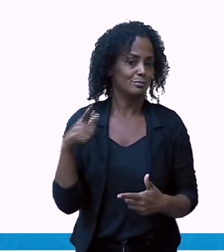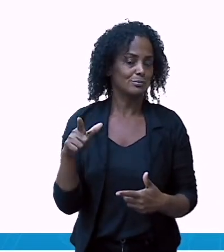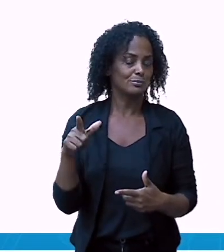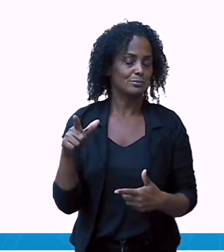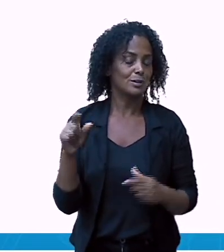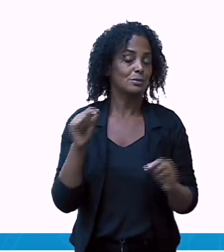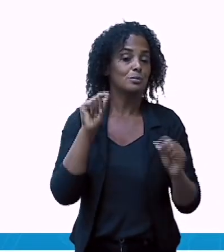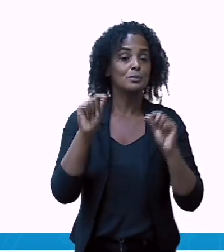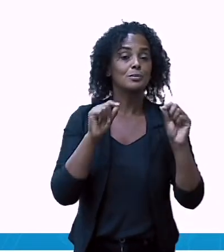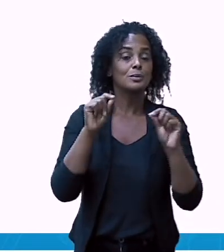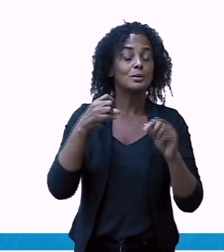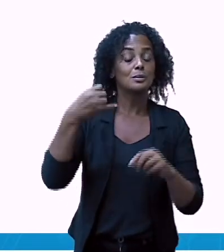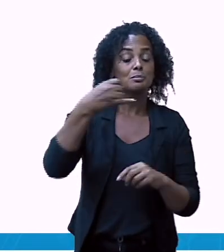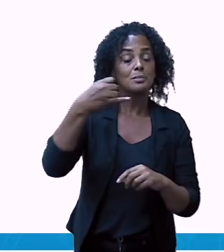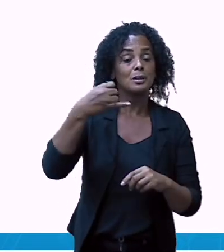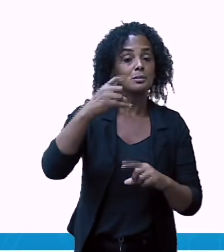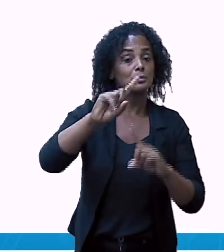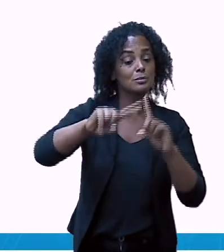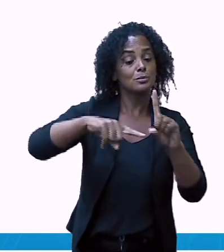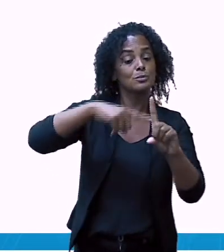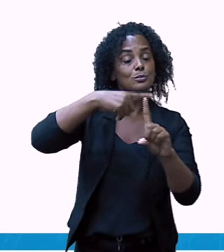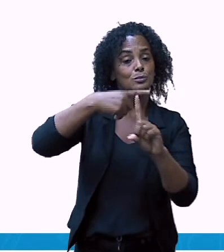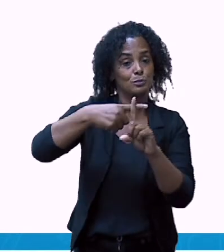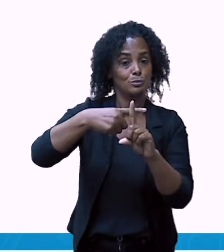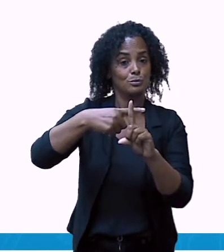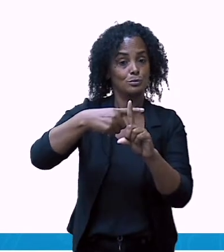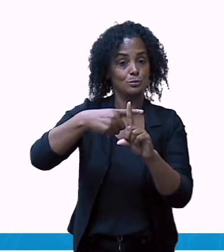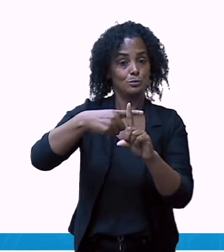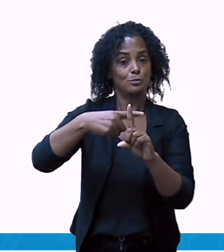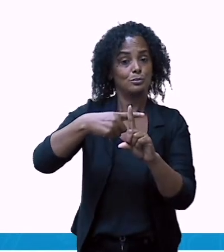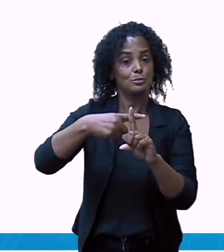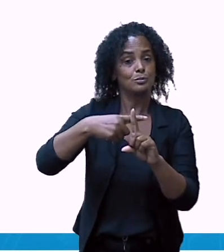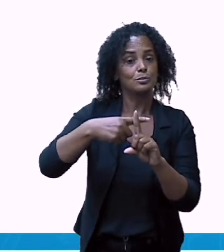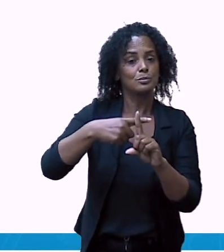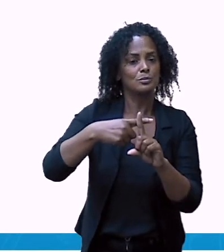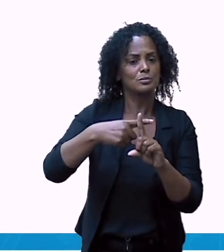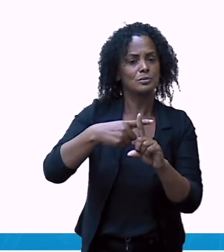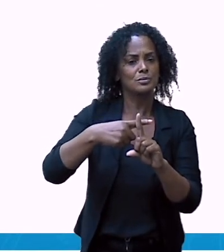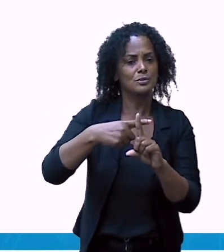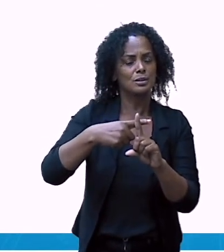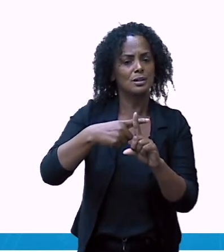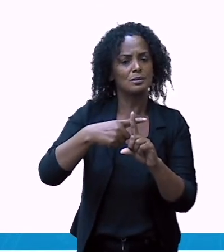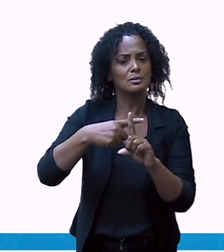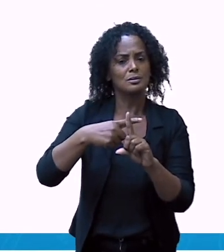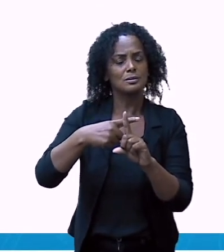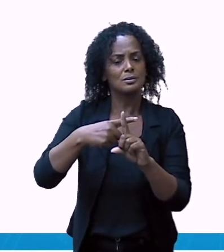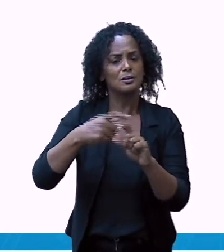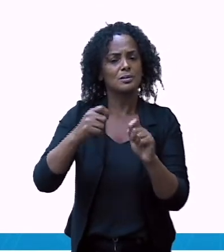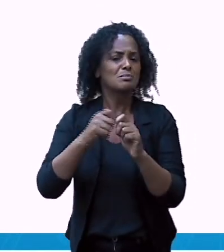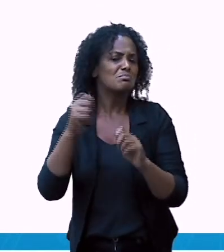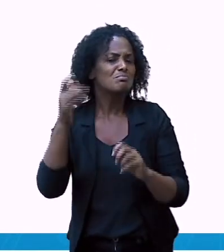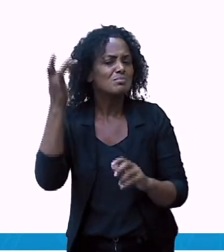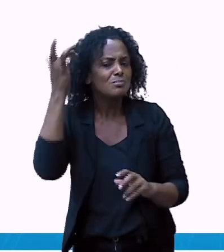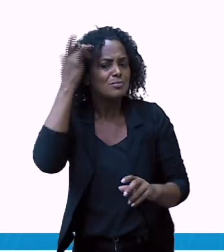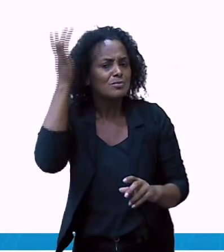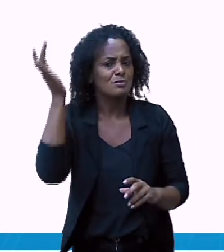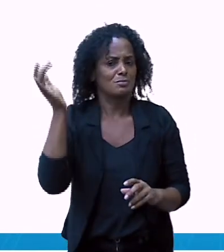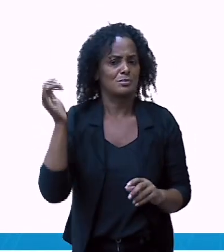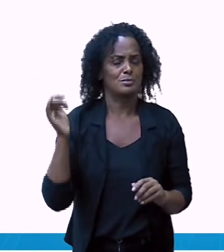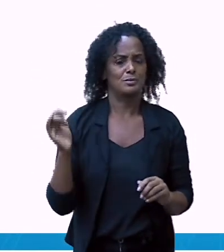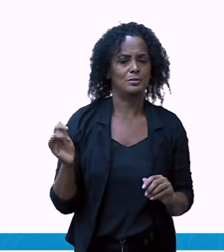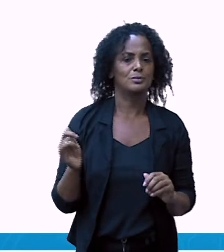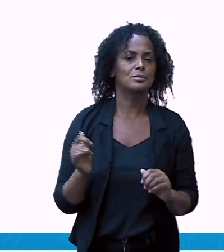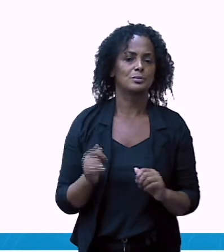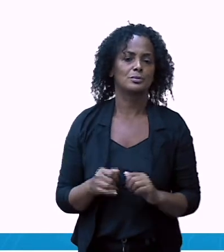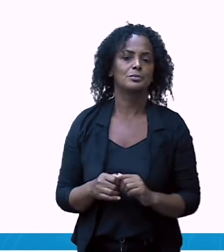e subtração. Então, ficou fácil de resolver. Então, a gente vai resolver na ordem que aparece,